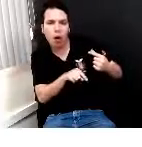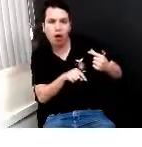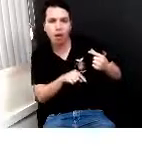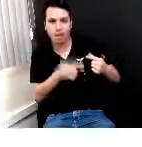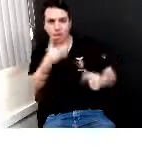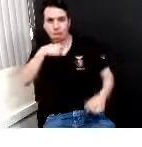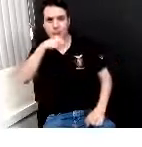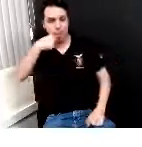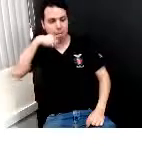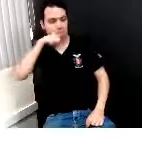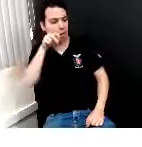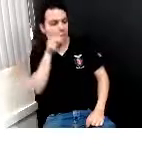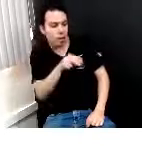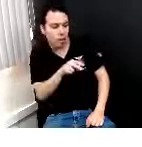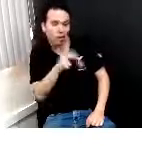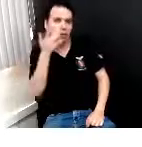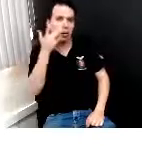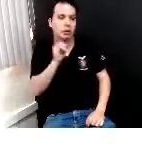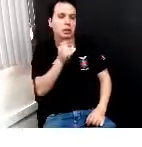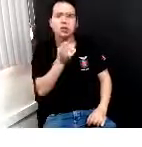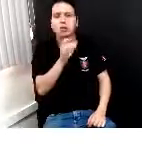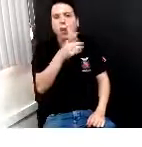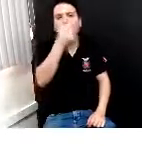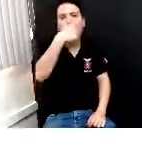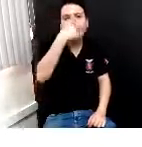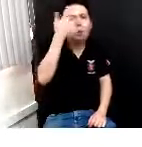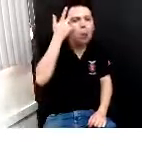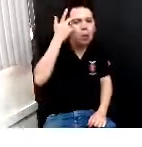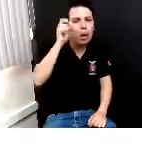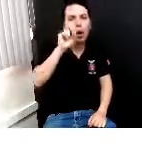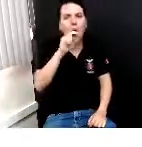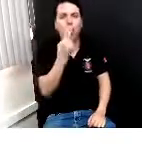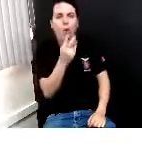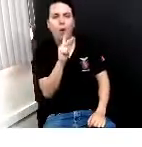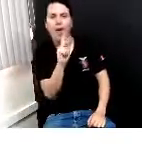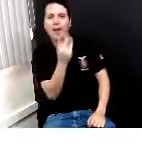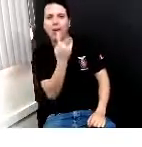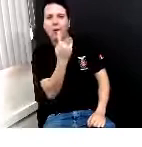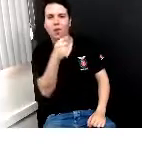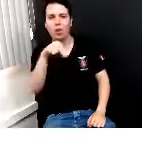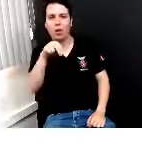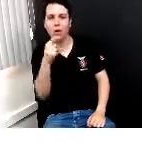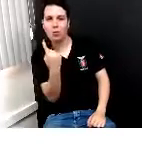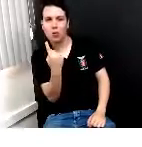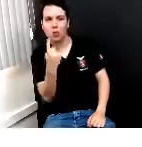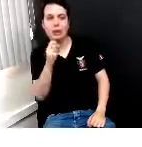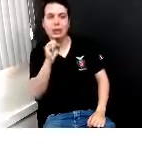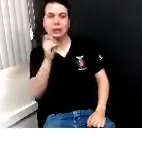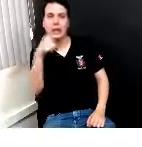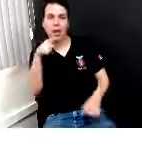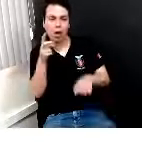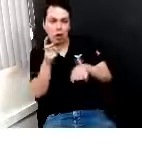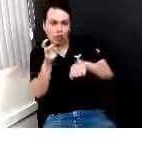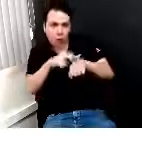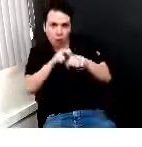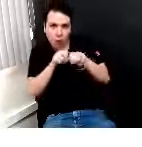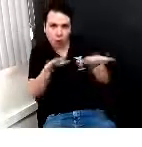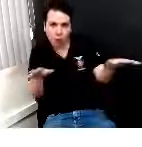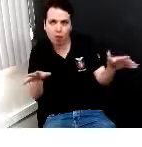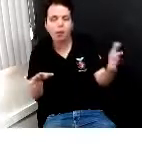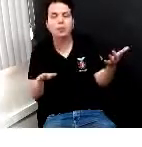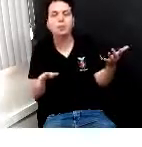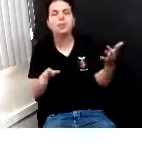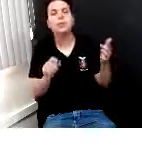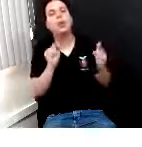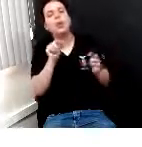é uma gripe ou se é um coronavírus, se é um H1N1. Né. Nesse caso, qual que é a orientação? Né, ele vai para a escola,